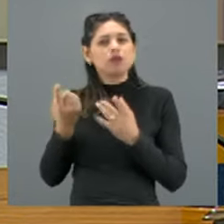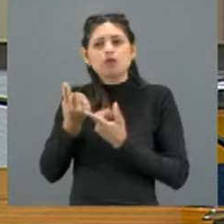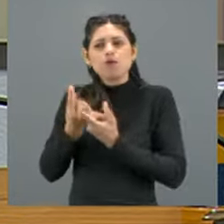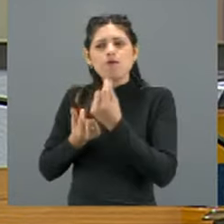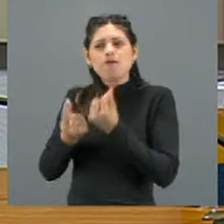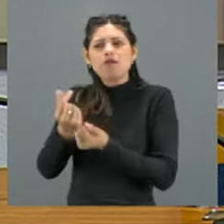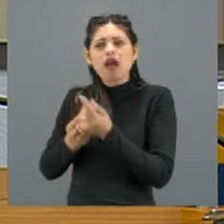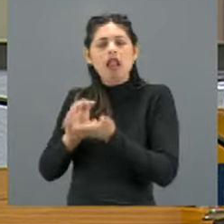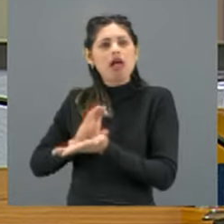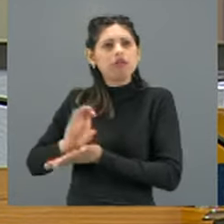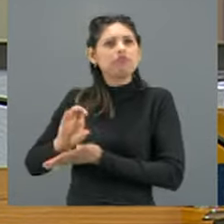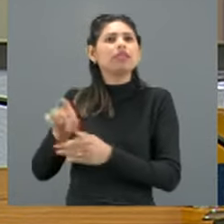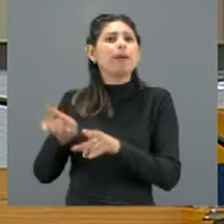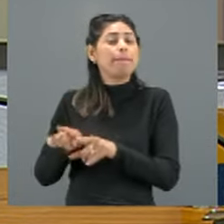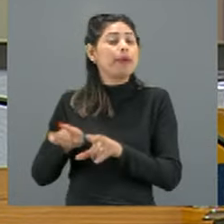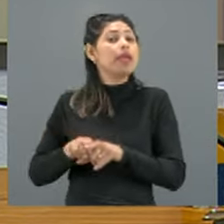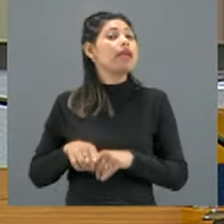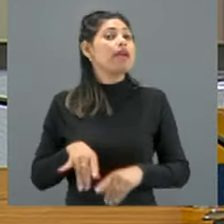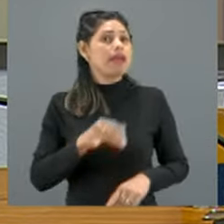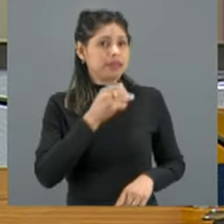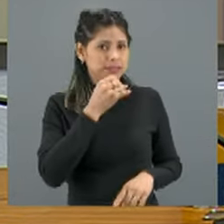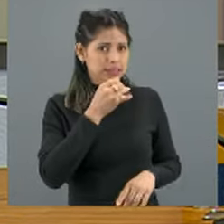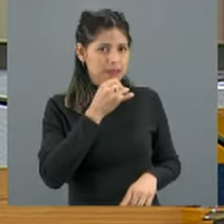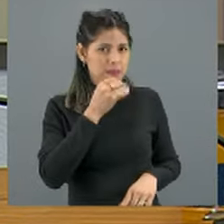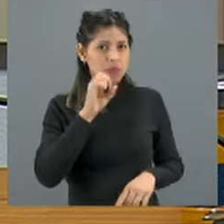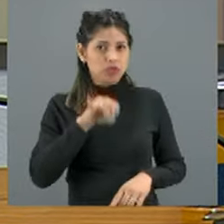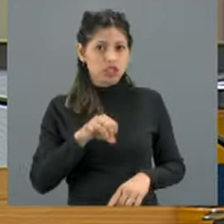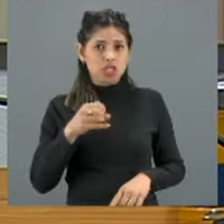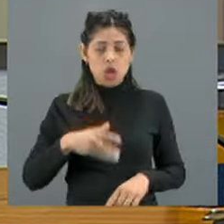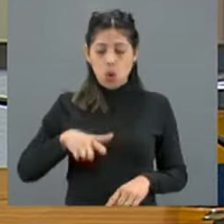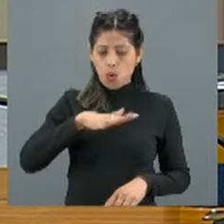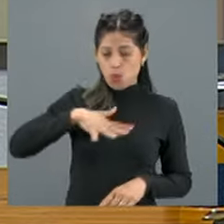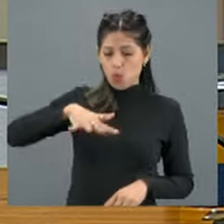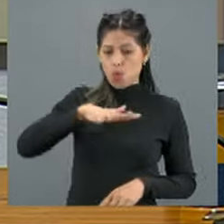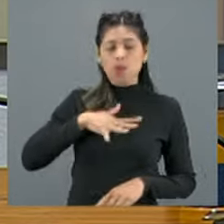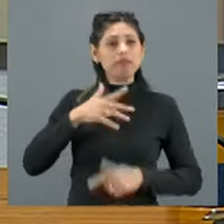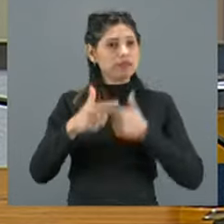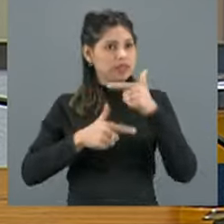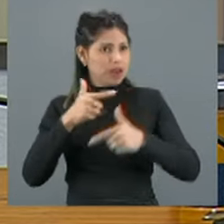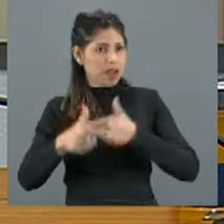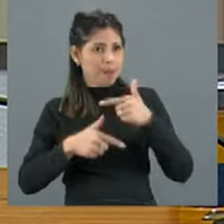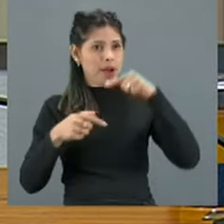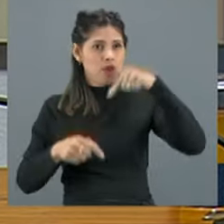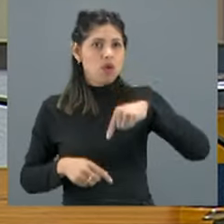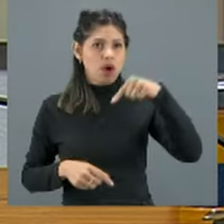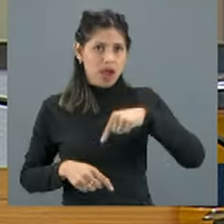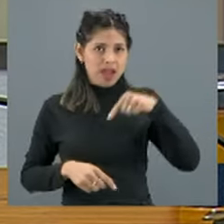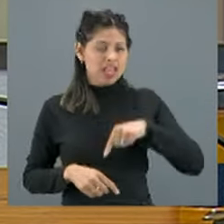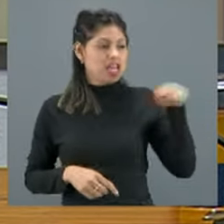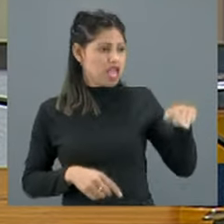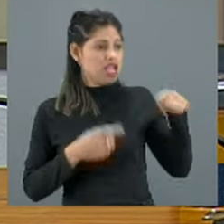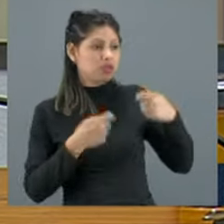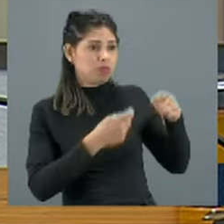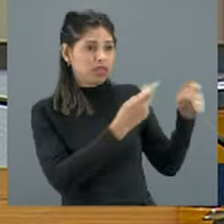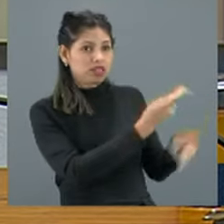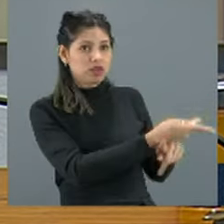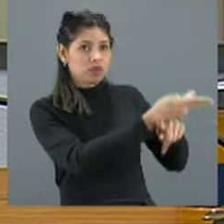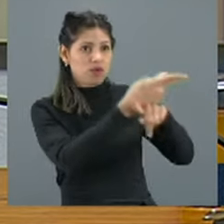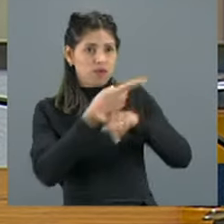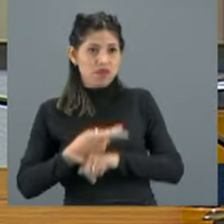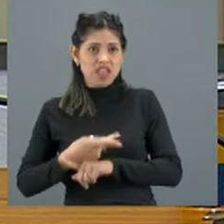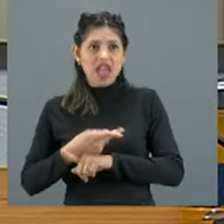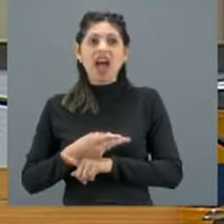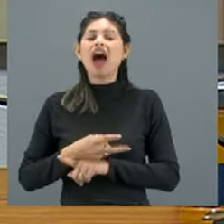qualquer atividade aqui que precisa eles aparecerem, por exemplo, para dizer que tem que acabar com o marco temporal, o avião vem cheio de